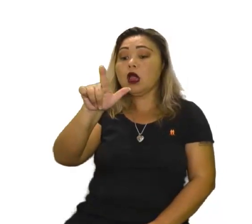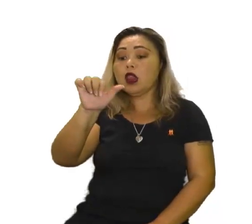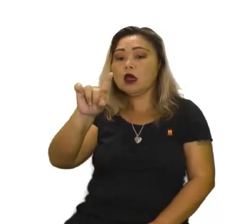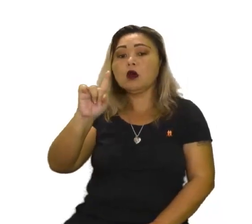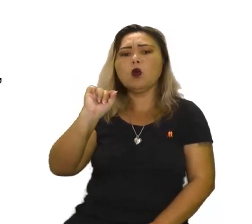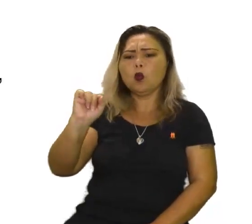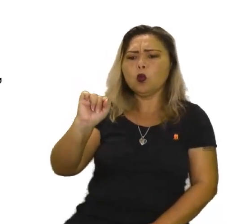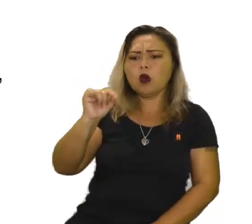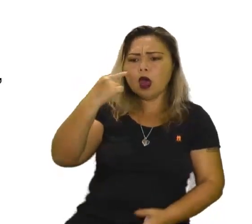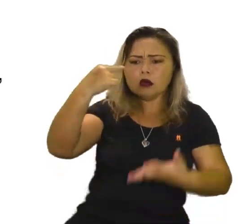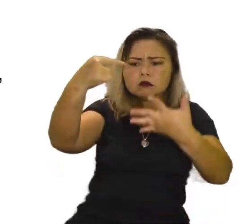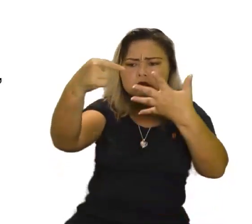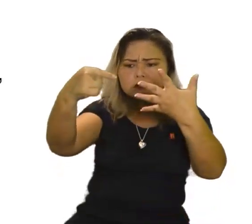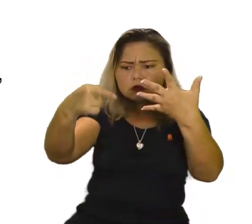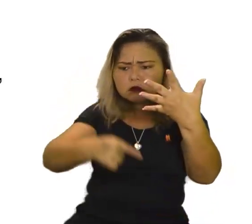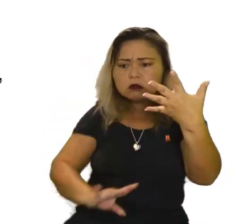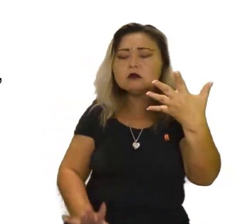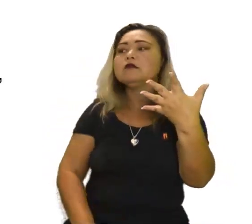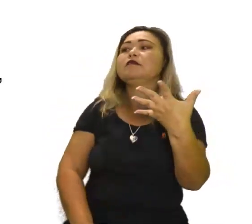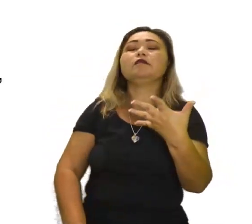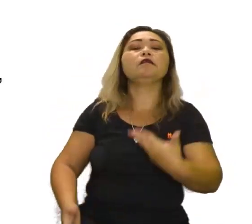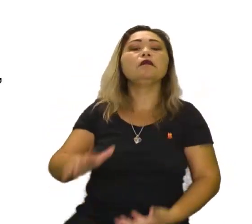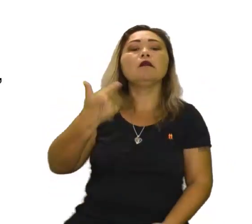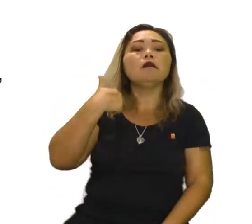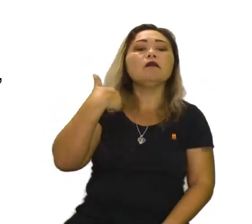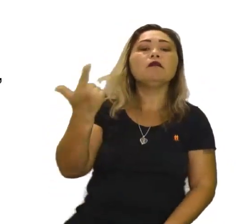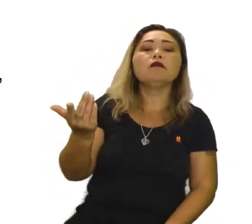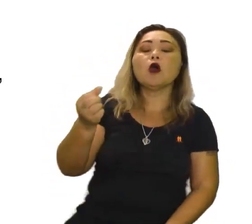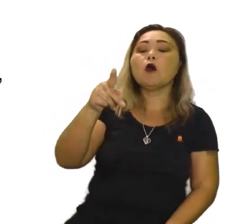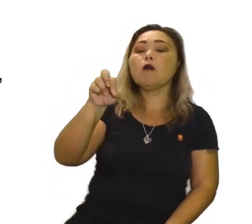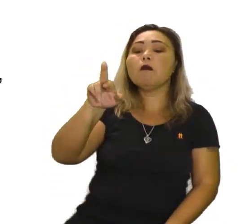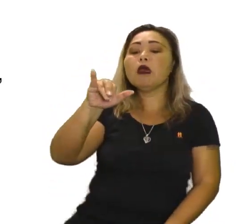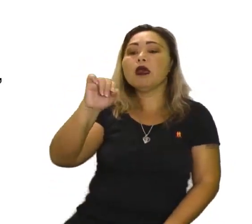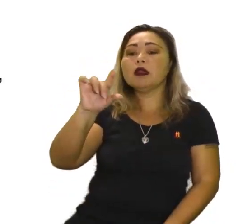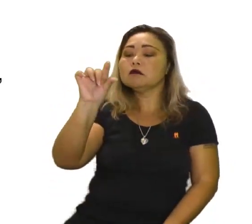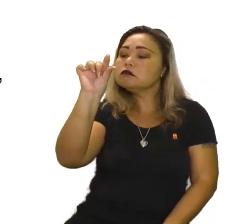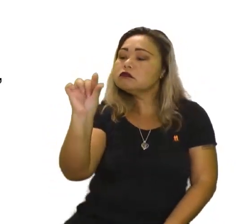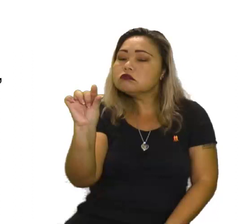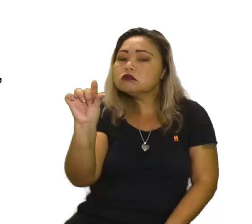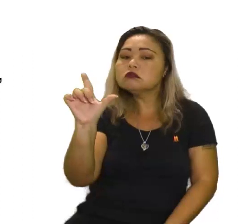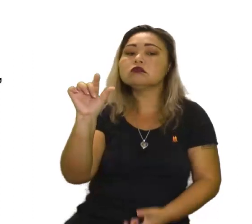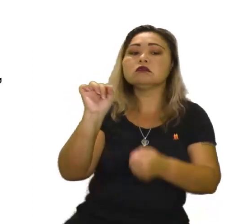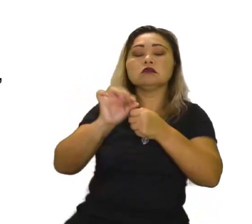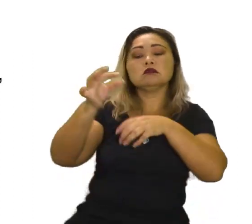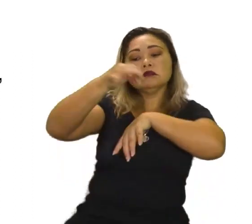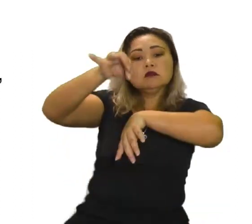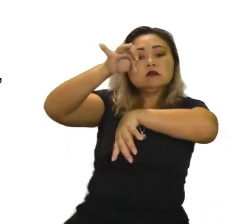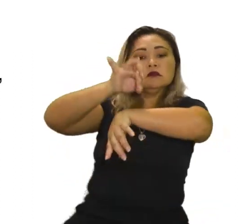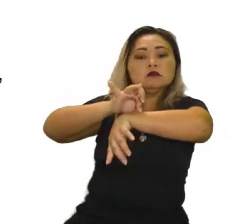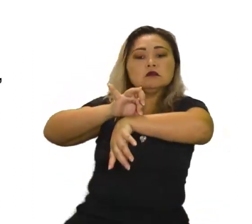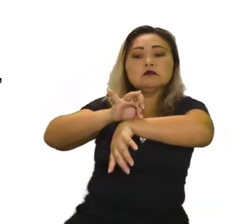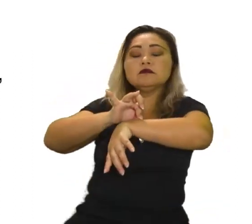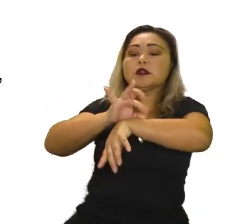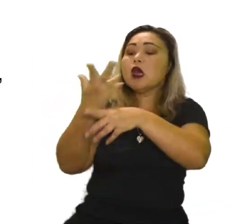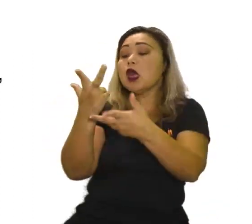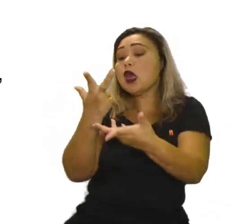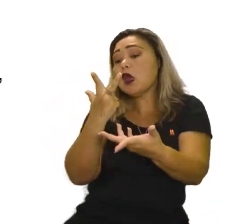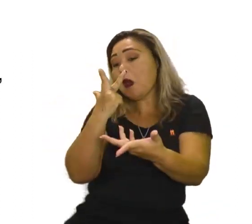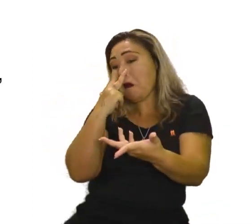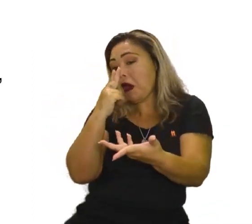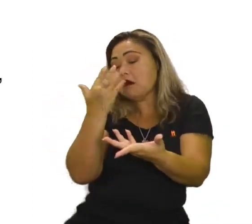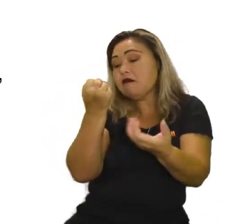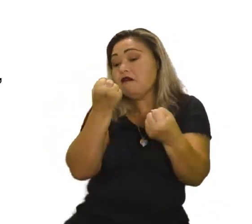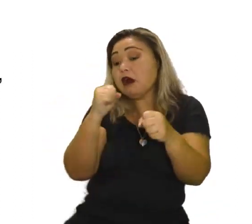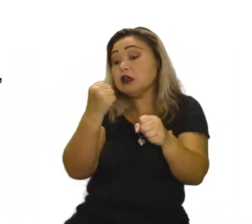Vamos ver cada uma delas? Então vamos. Operárias. As abelhas são denominadas faxineiras, quer dizer,